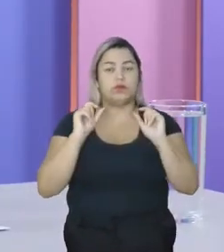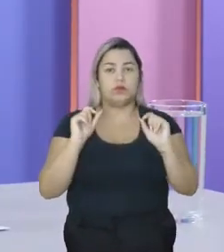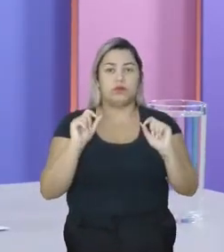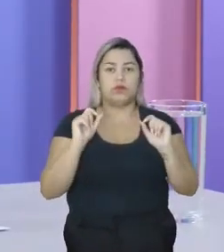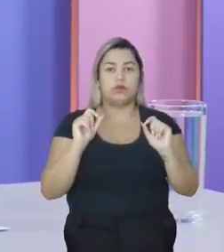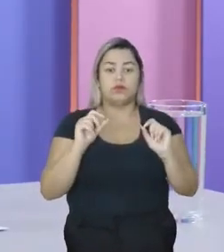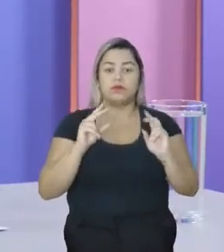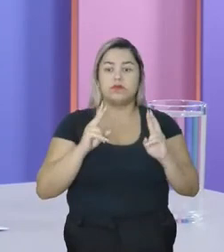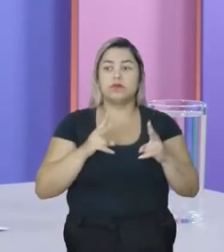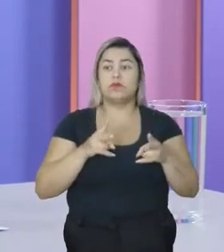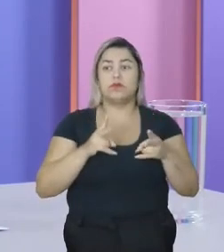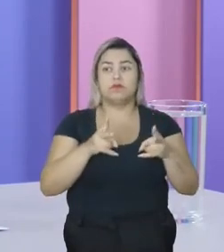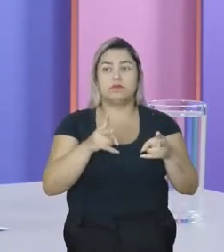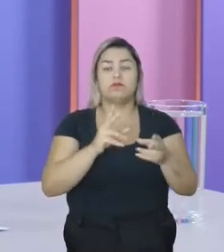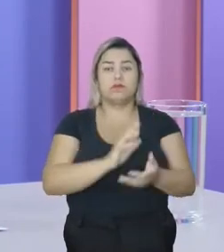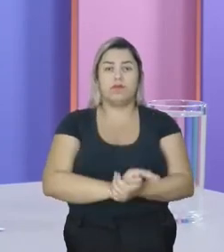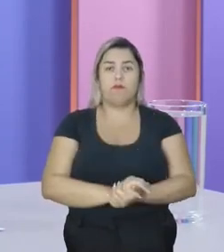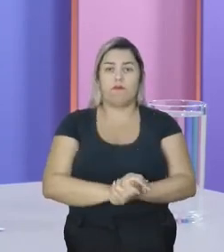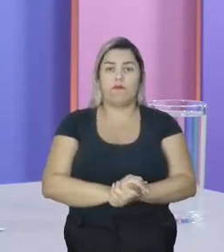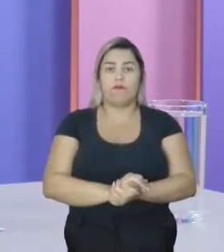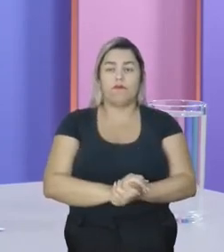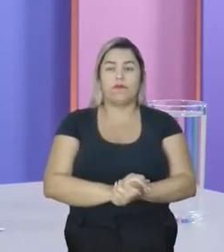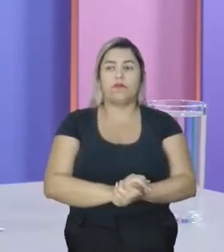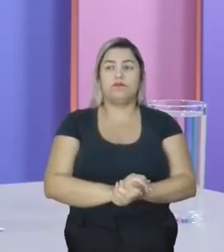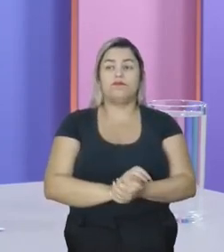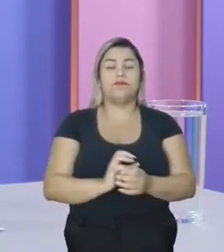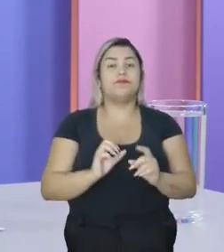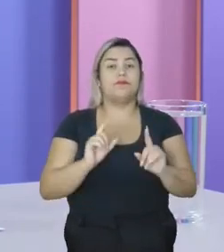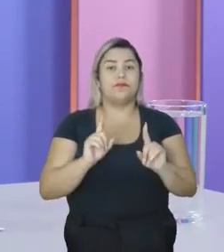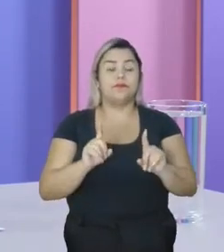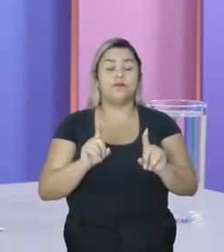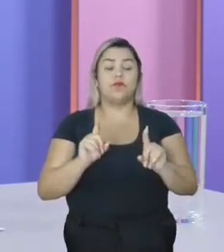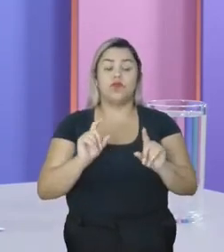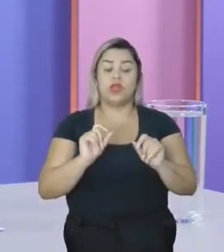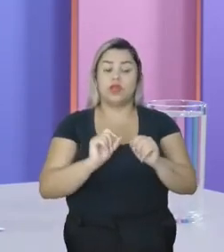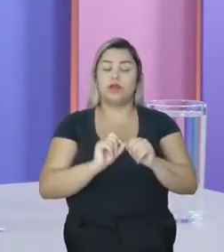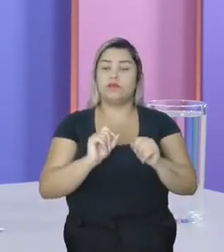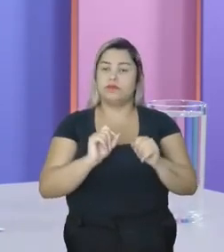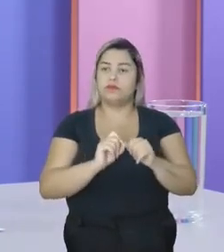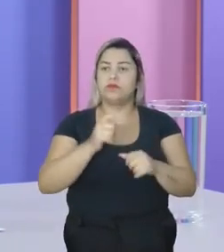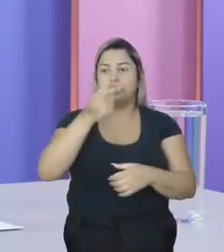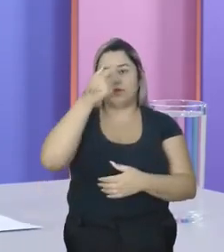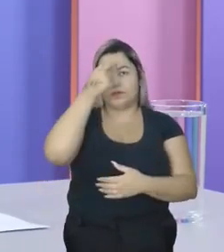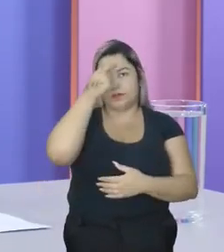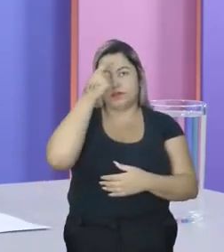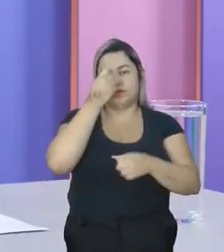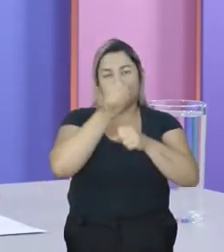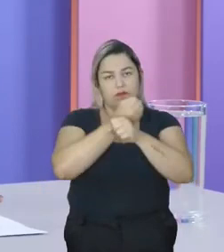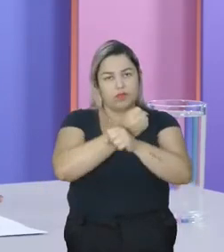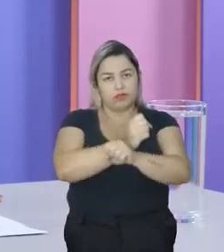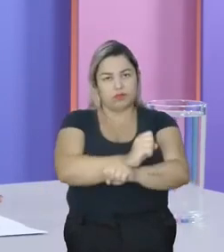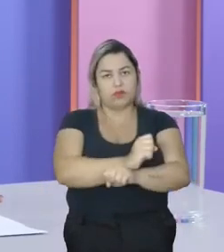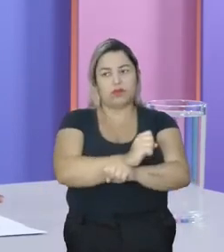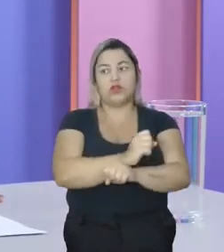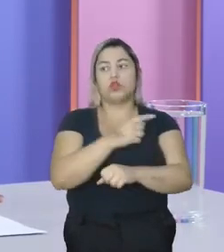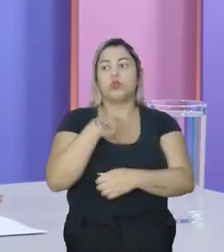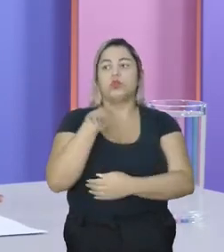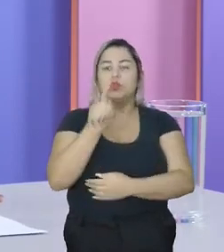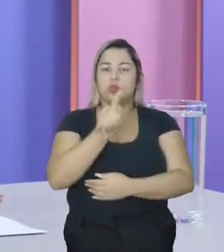se privilegia ou que ainda conserva uma mentalidade escravagista. Então, nós